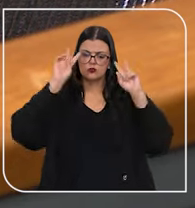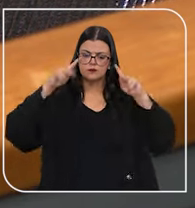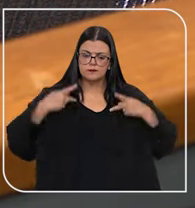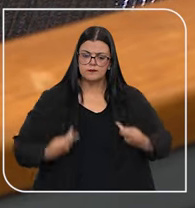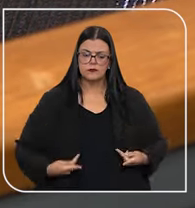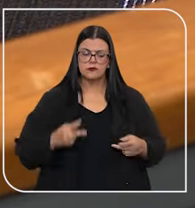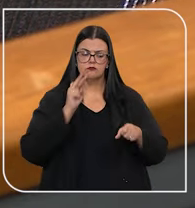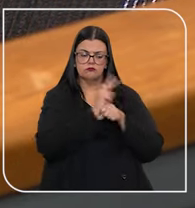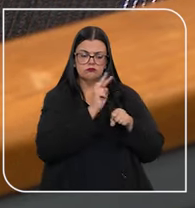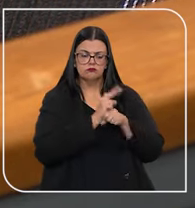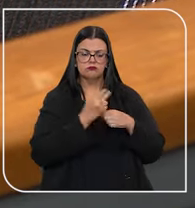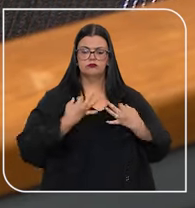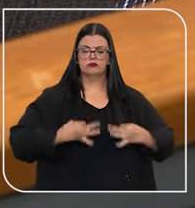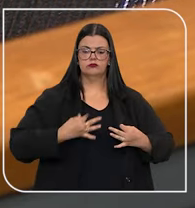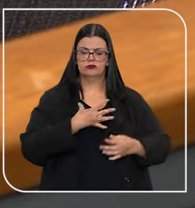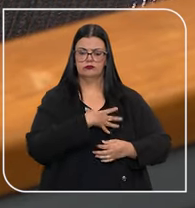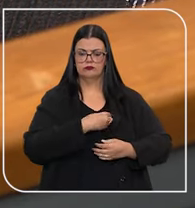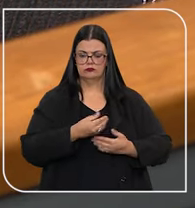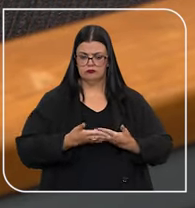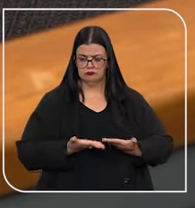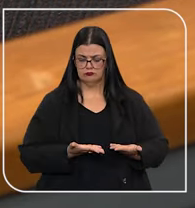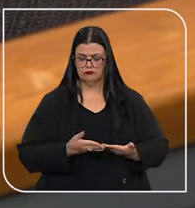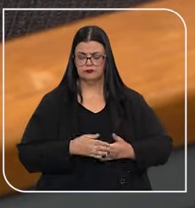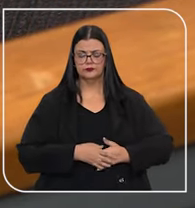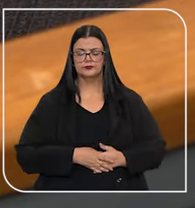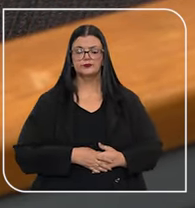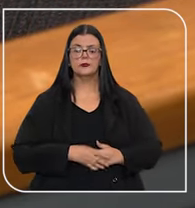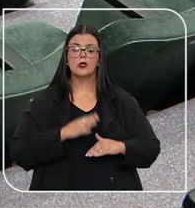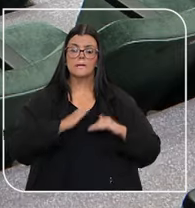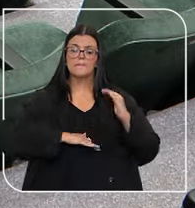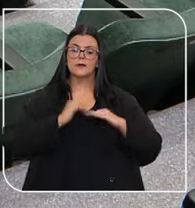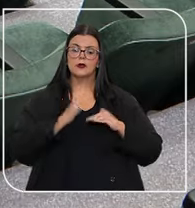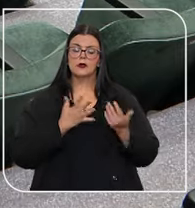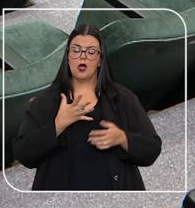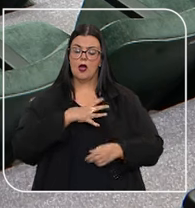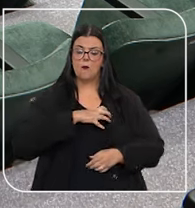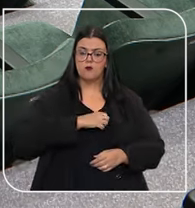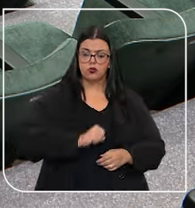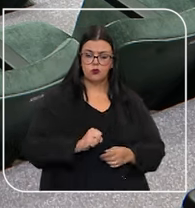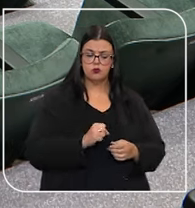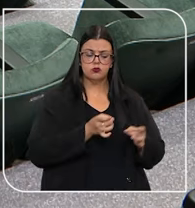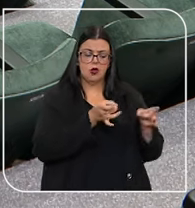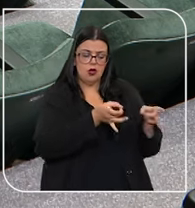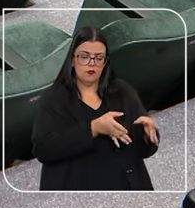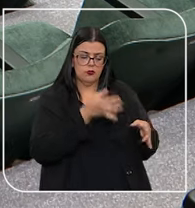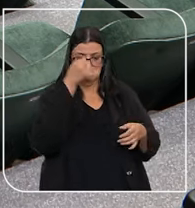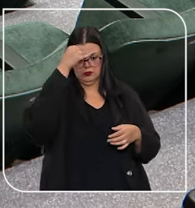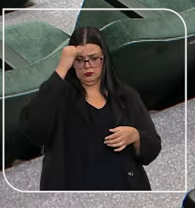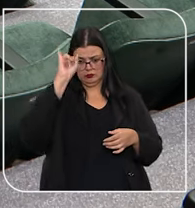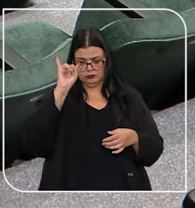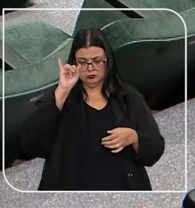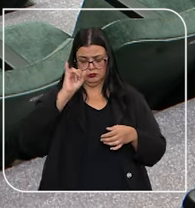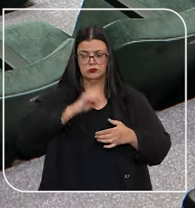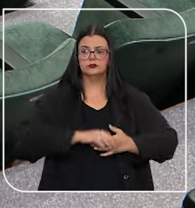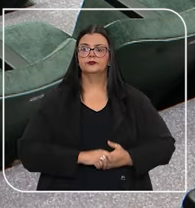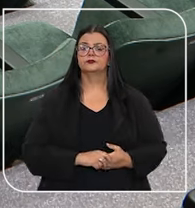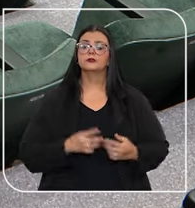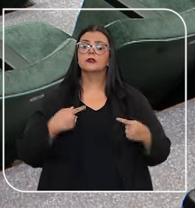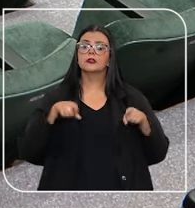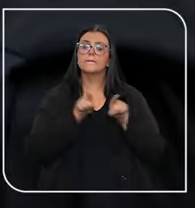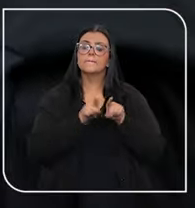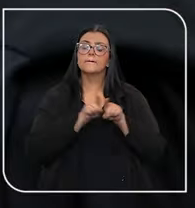humanizada voltada para proteção da vida digna do recém-nascido com isso práticas como o aborto clandestino e o abandono são